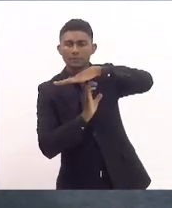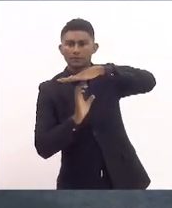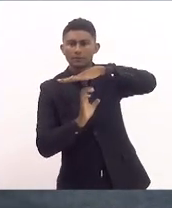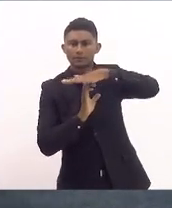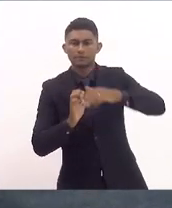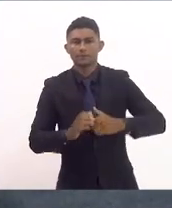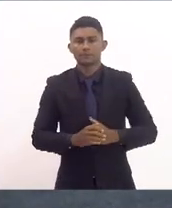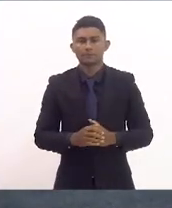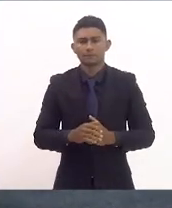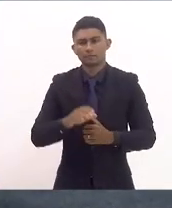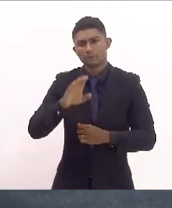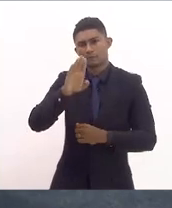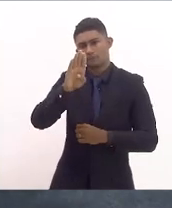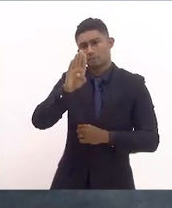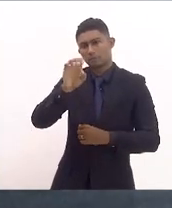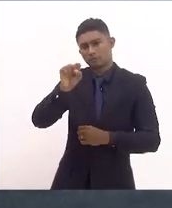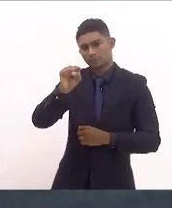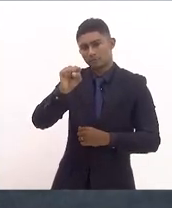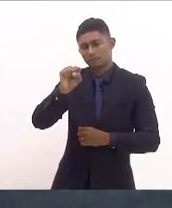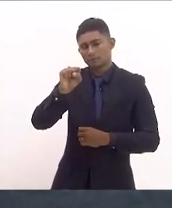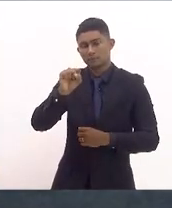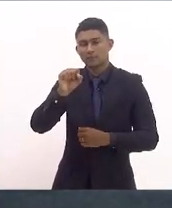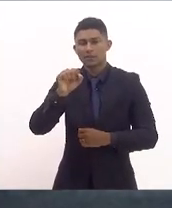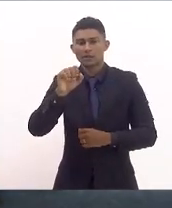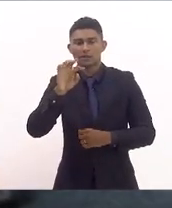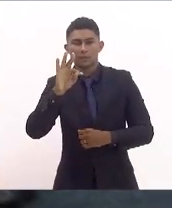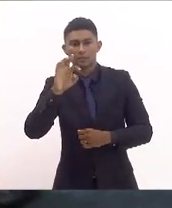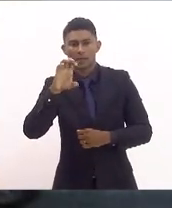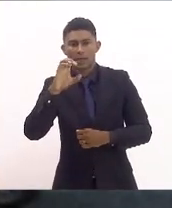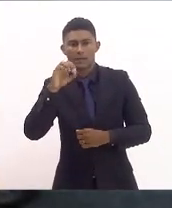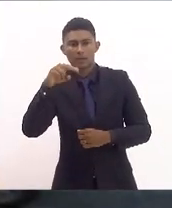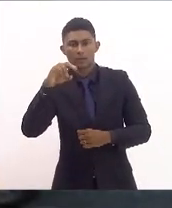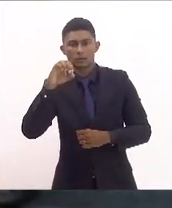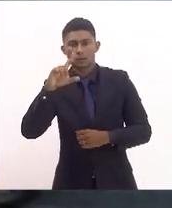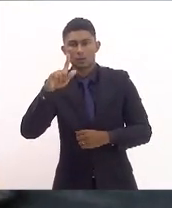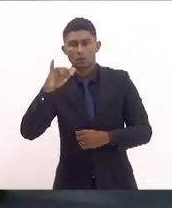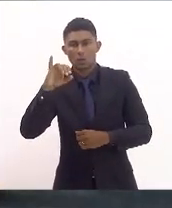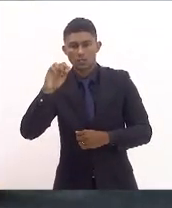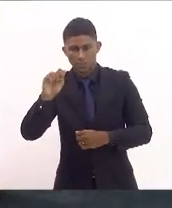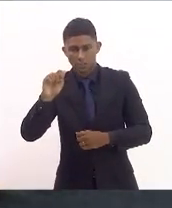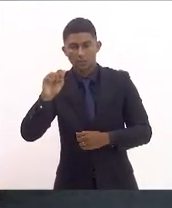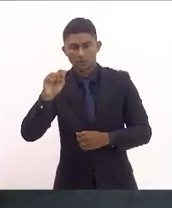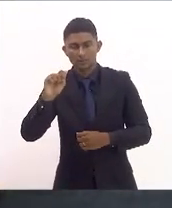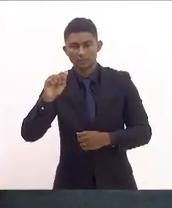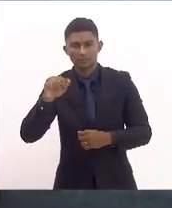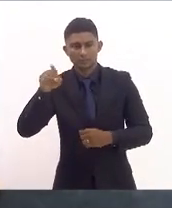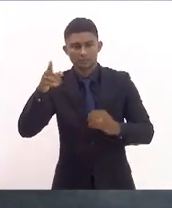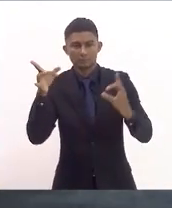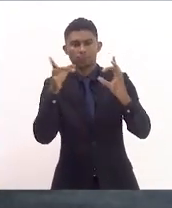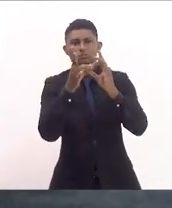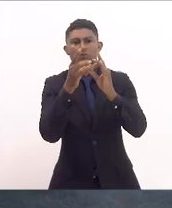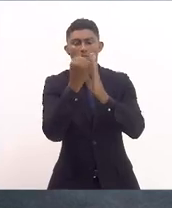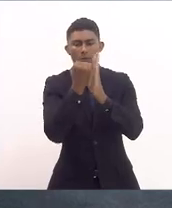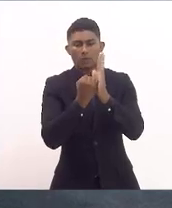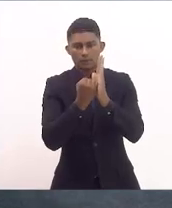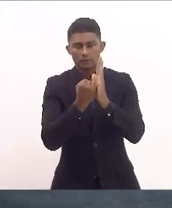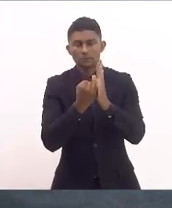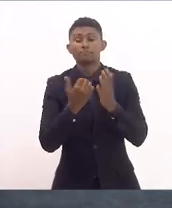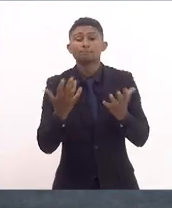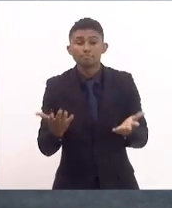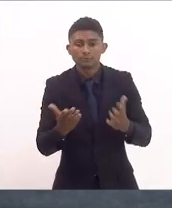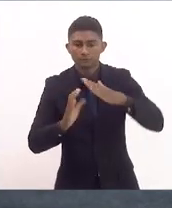é BS tecnologia e serviços limitada Então essa